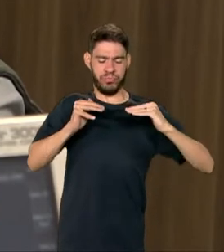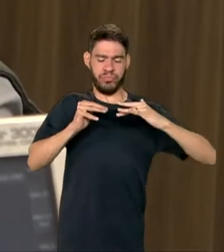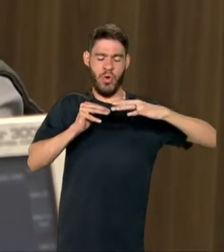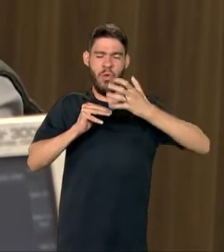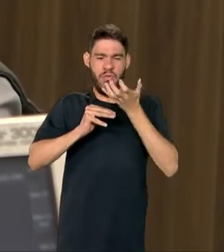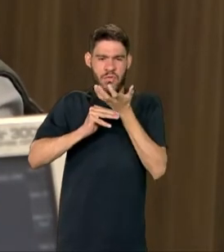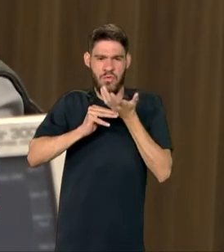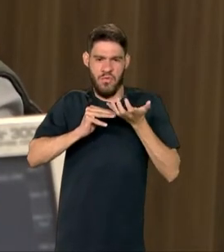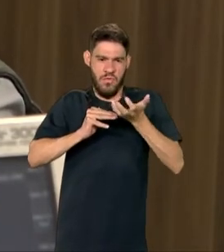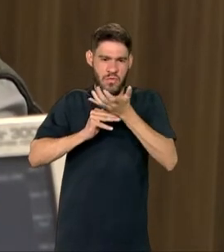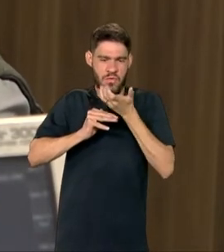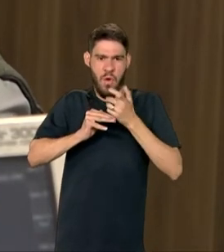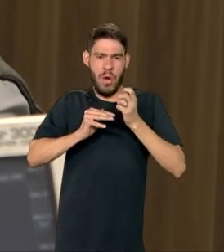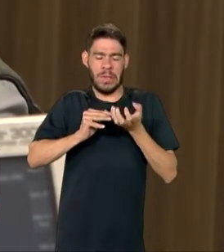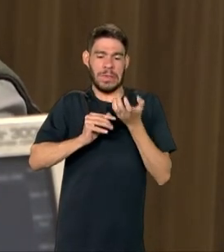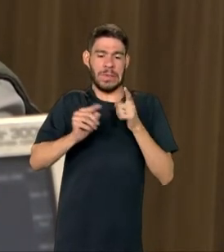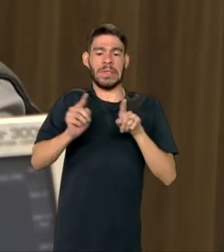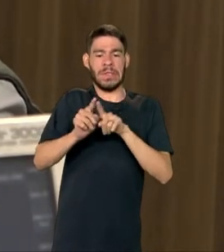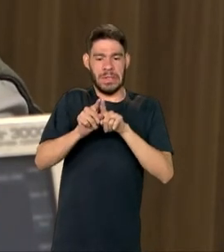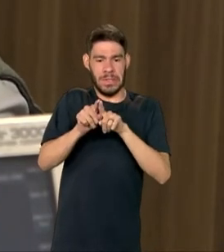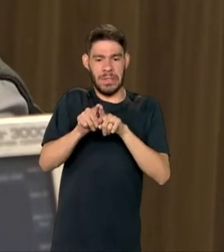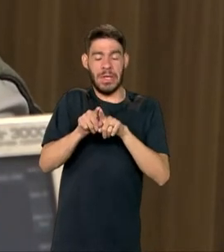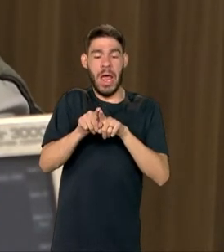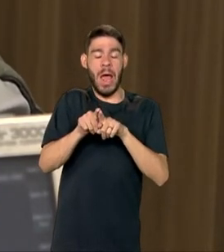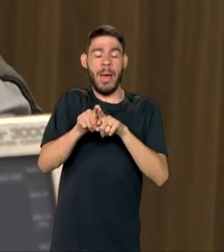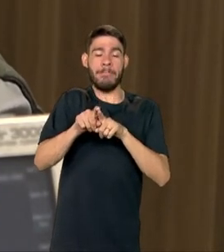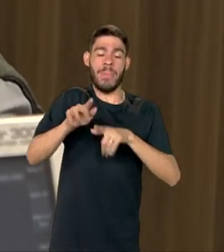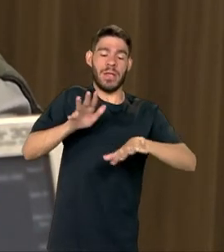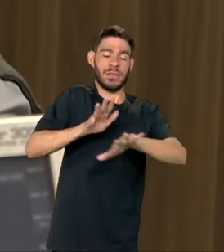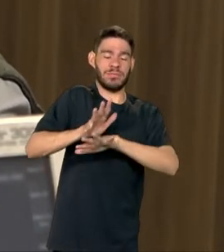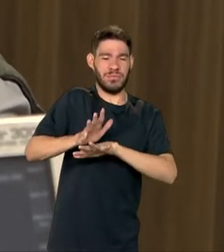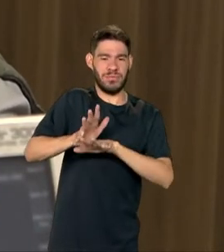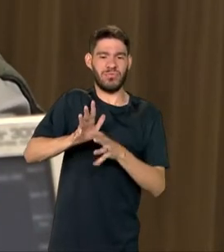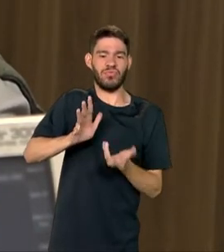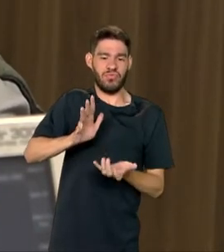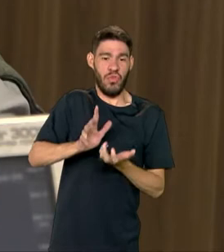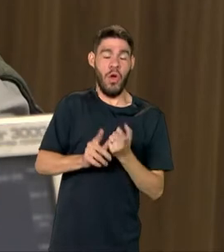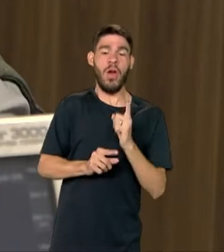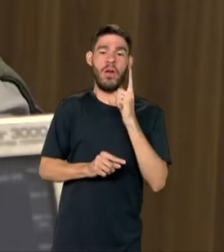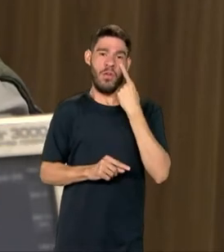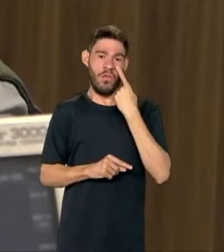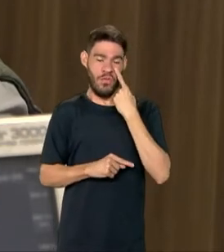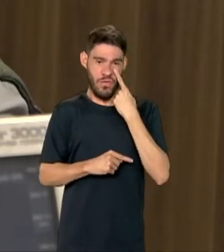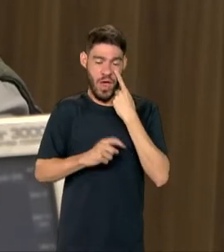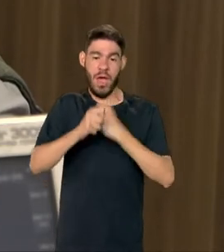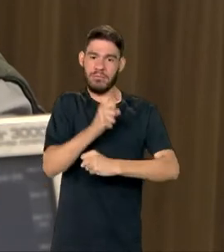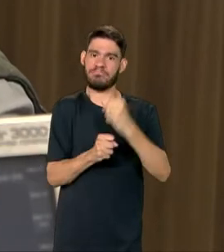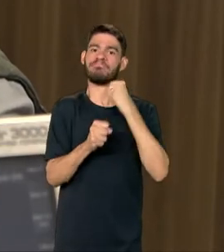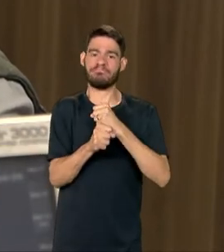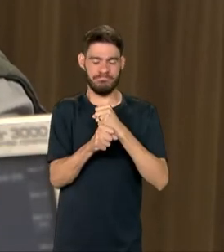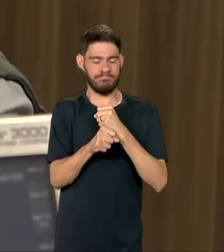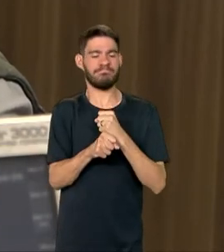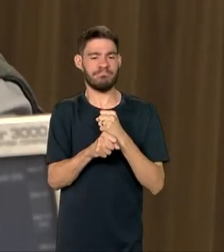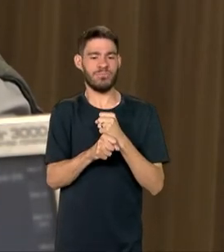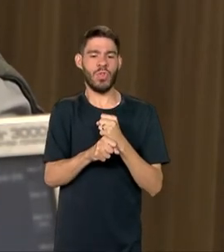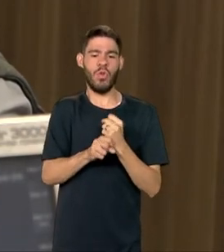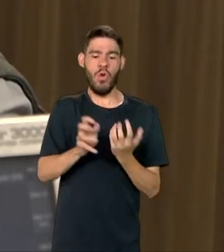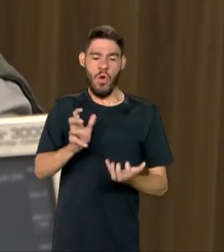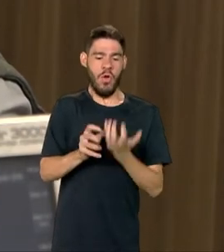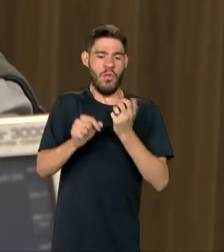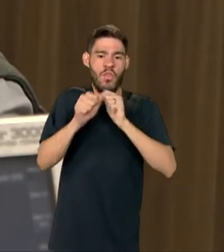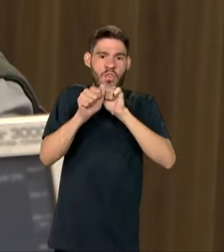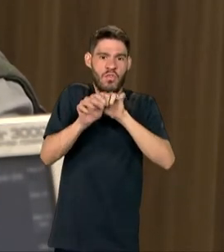esse que a gente vê, dos incêndios, mas ele também acontece na parte subterrânea. E nós vimos muito isso no ano passado, o fogo simplesmente